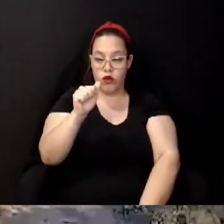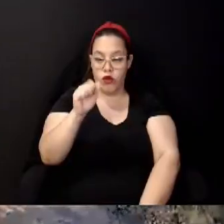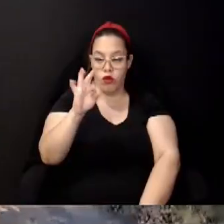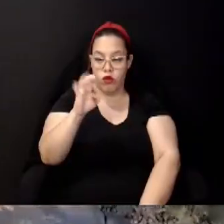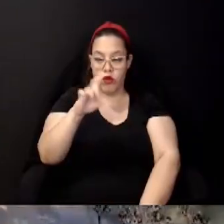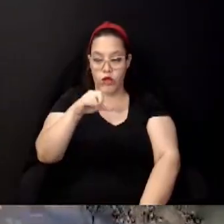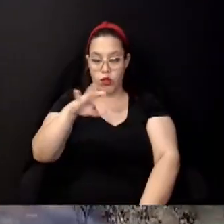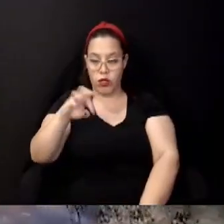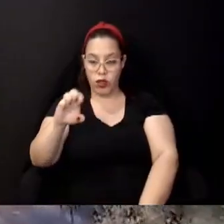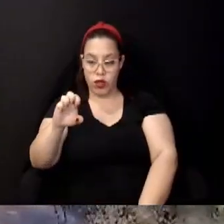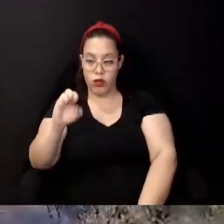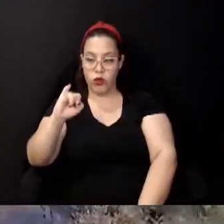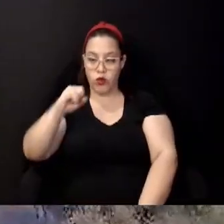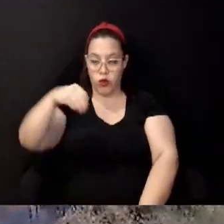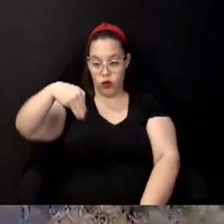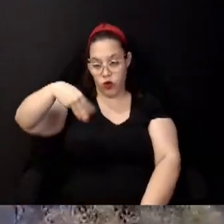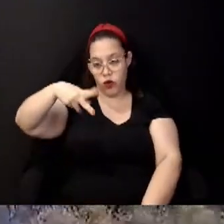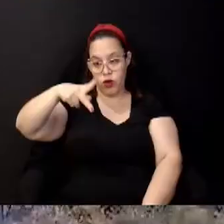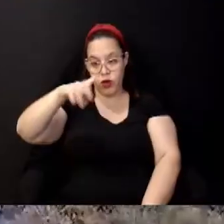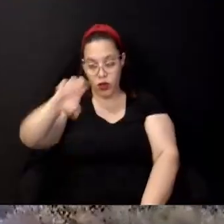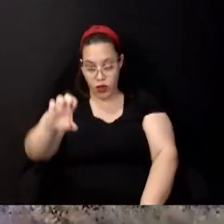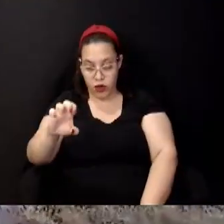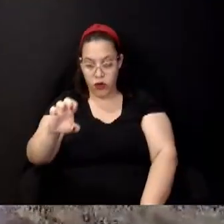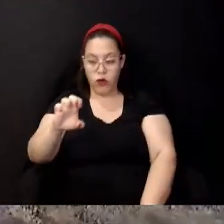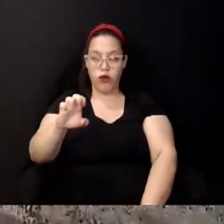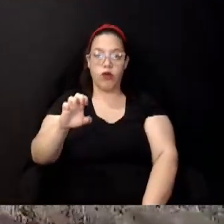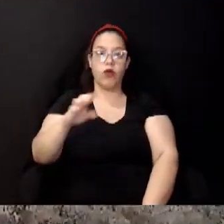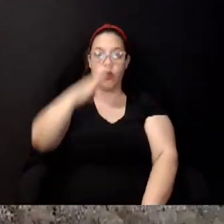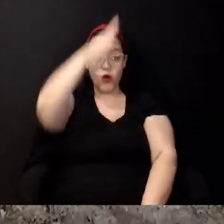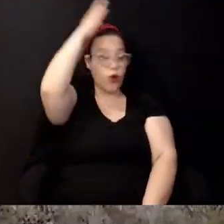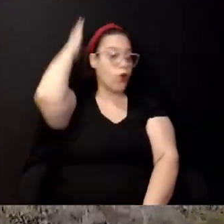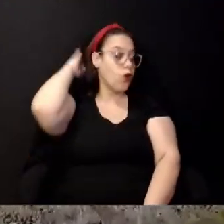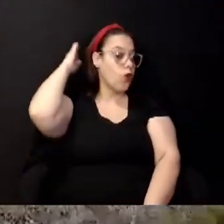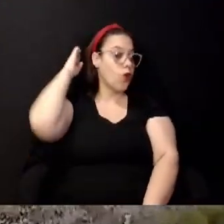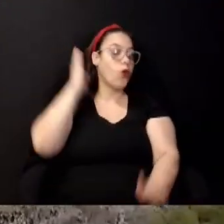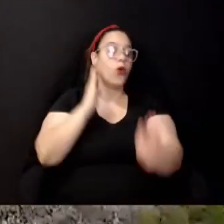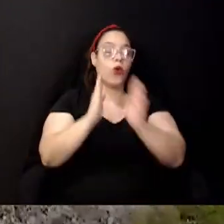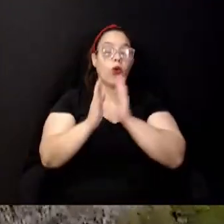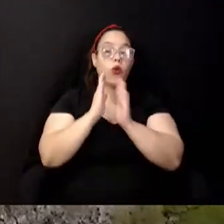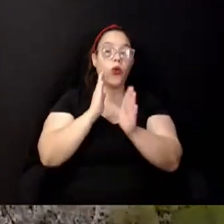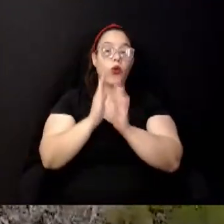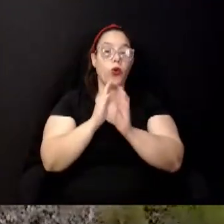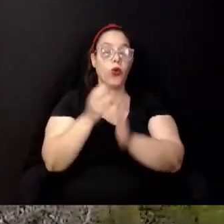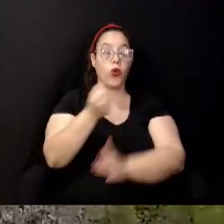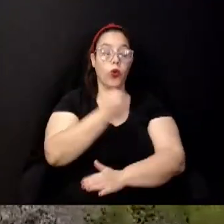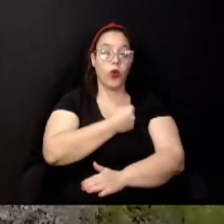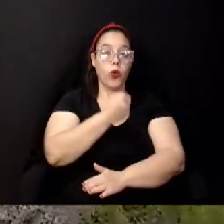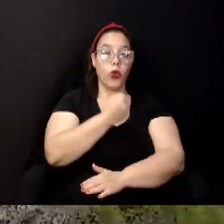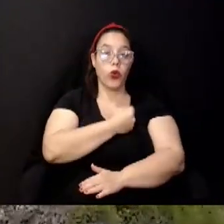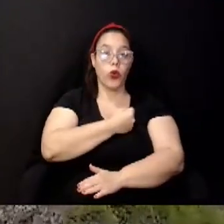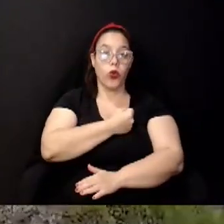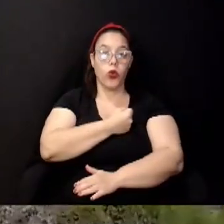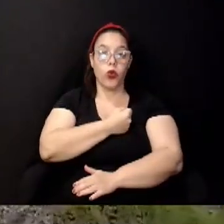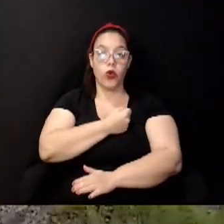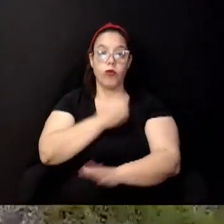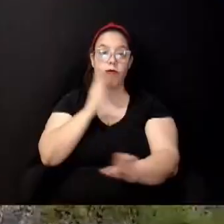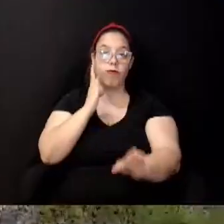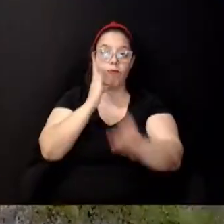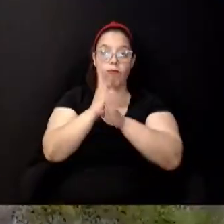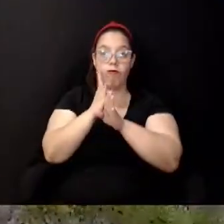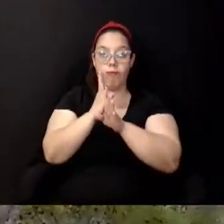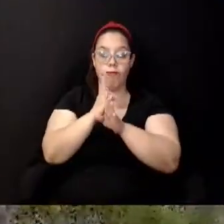INPE. O Corpo de Bombeiros informou que, no mesmo período, o número de focos de incêndio chegou a